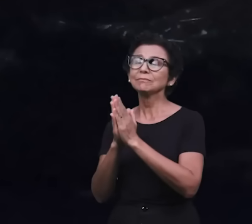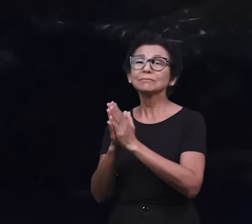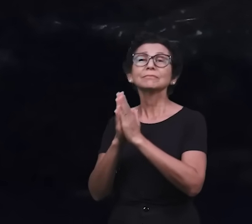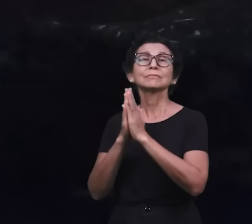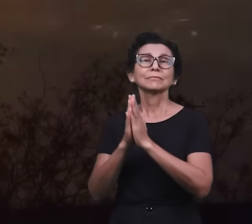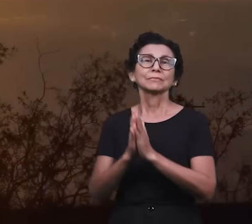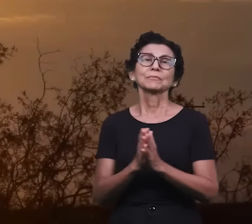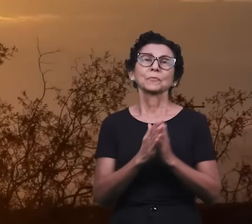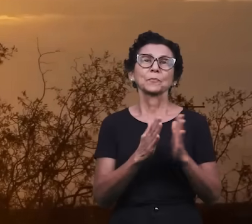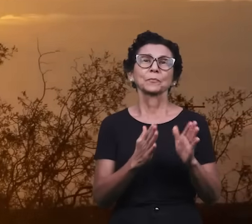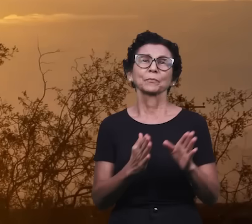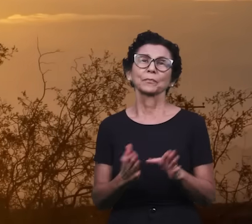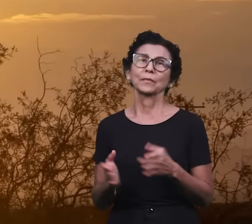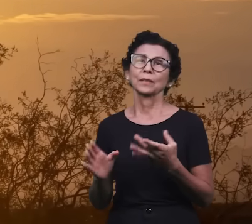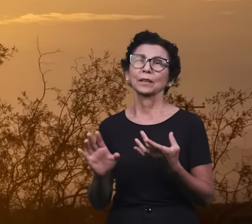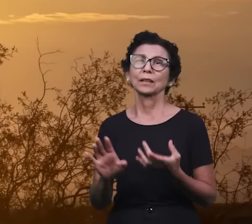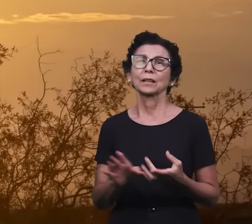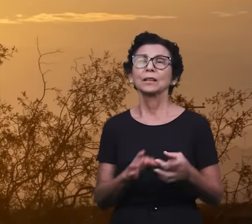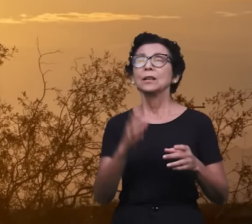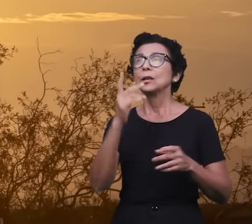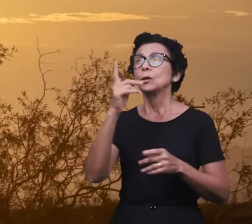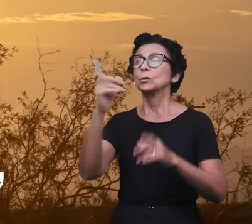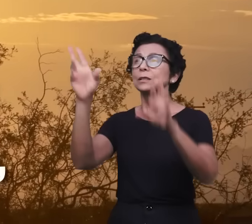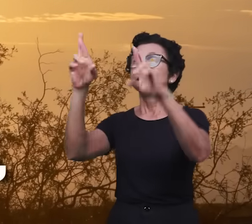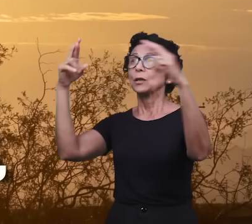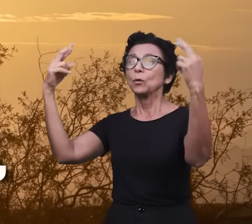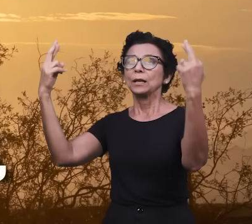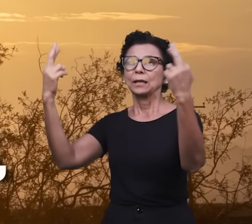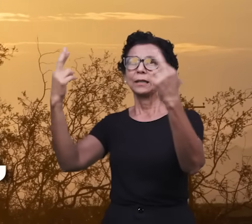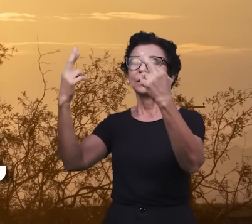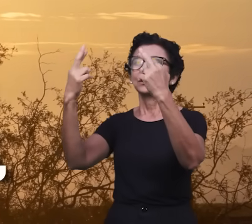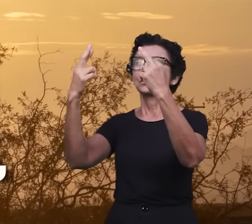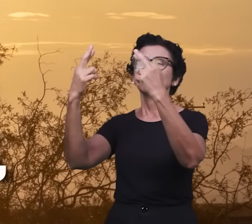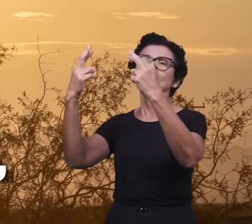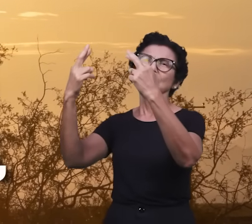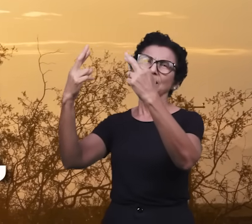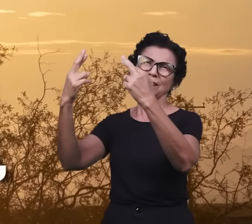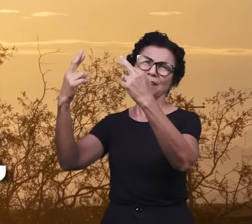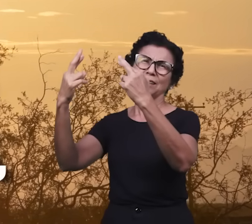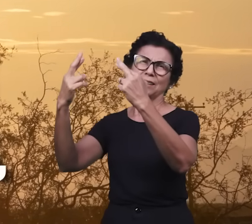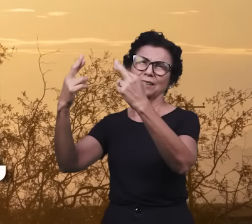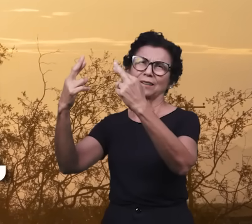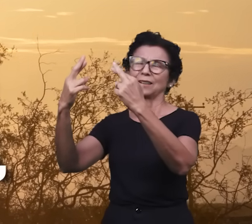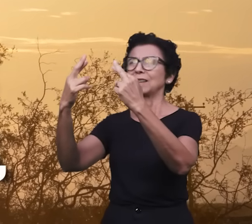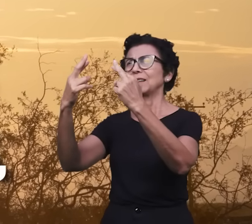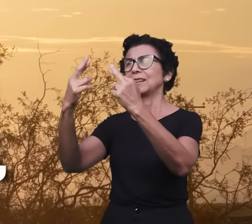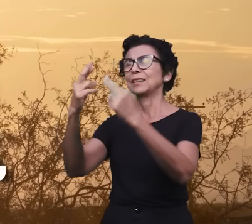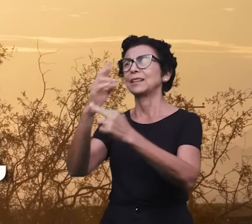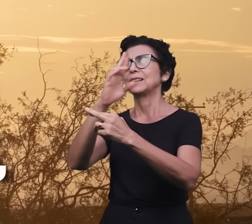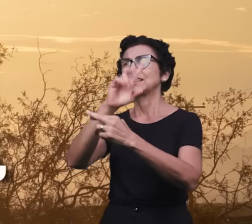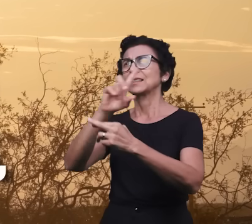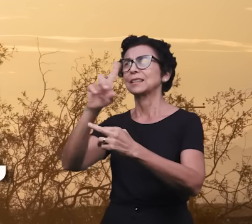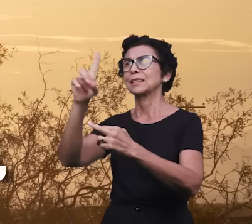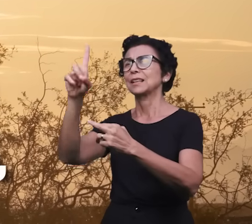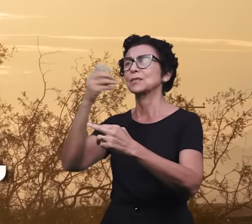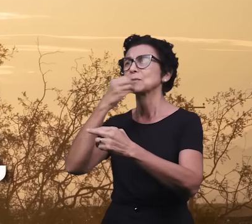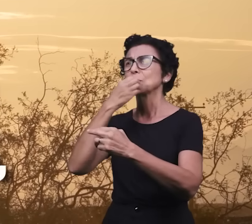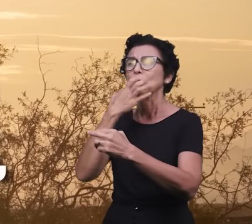vigiarei, e o Teu reino, ó Deus bendito, venha a